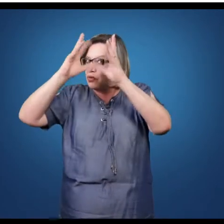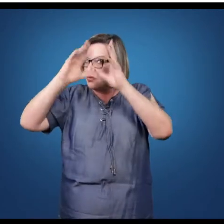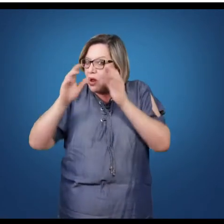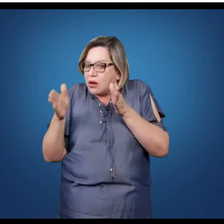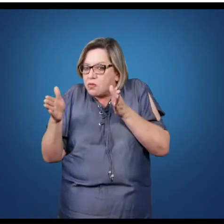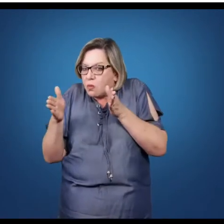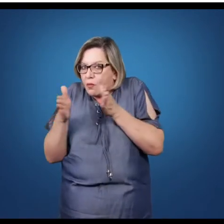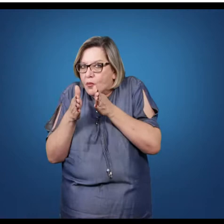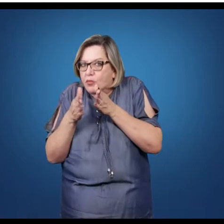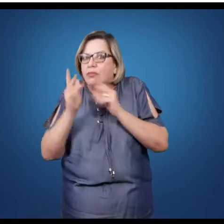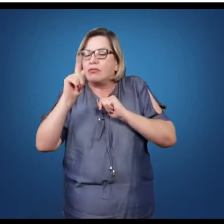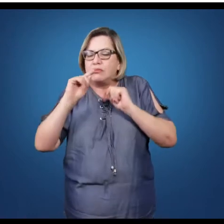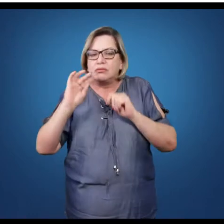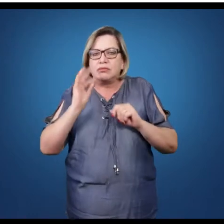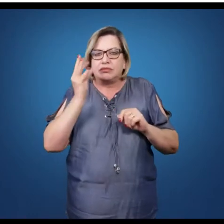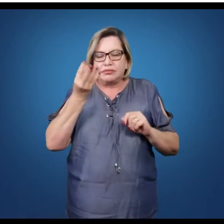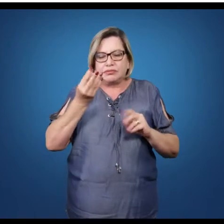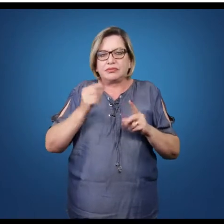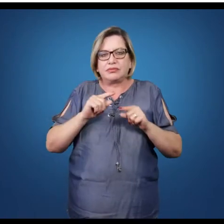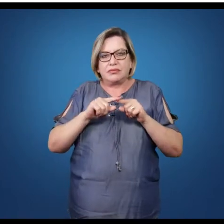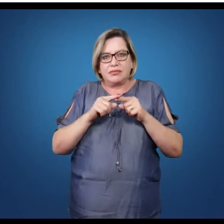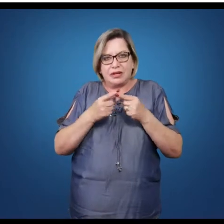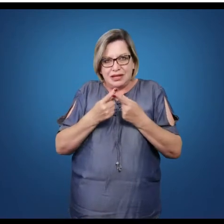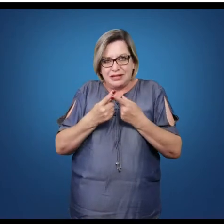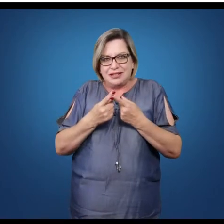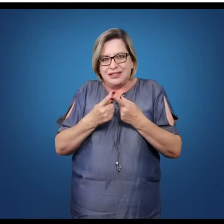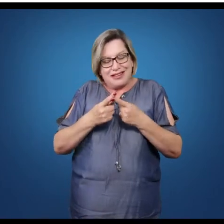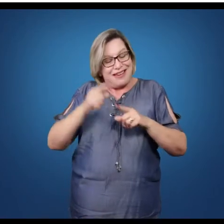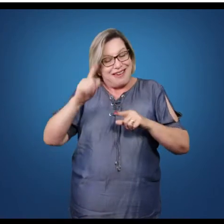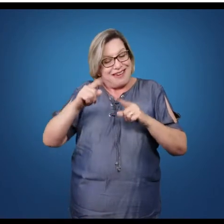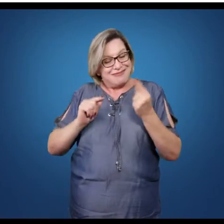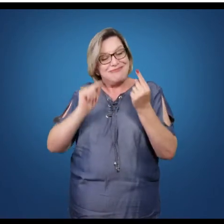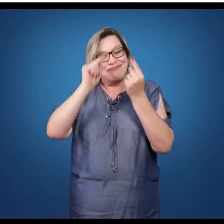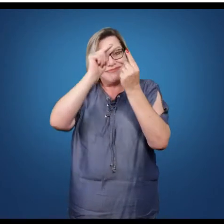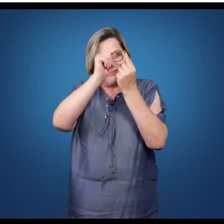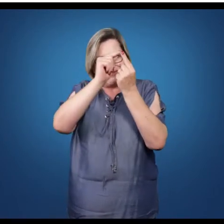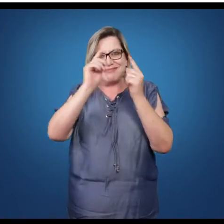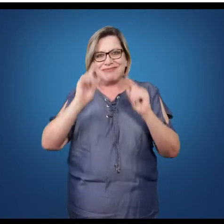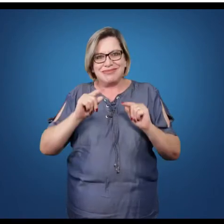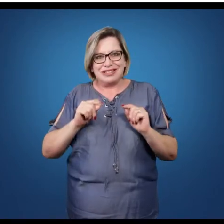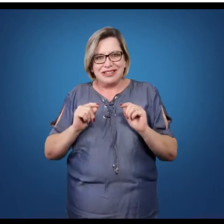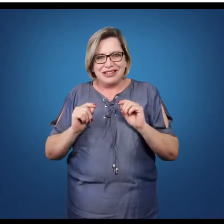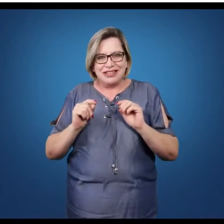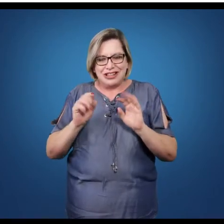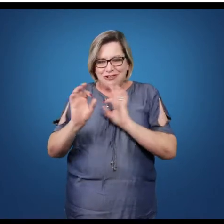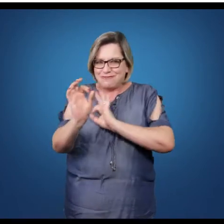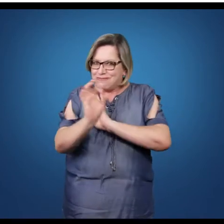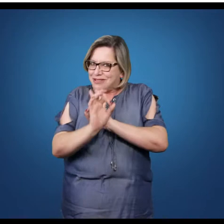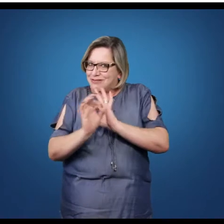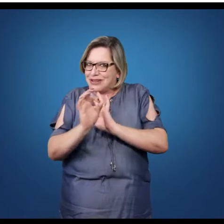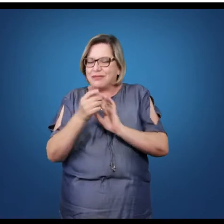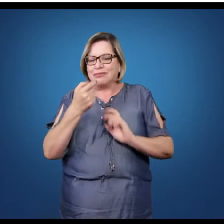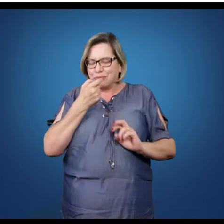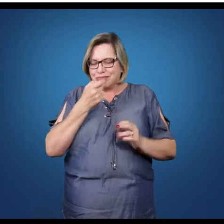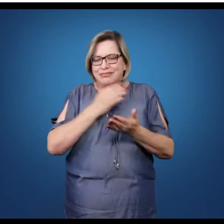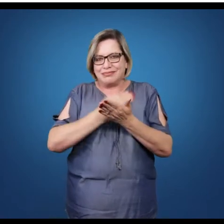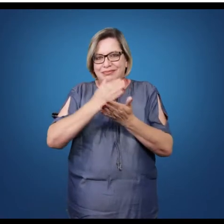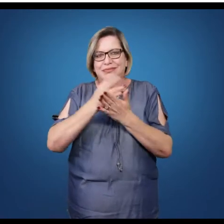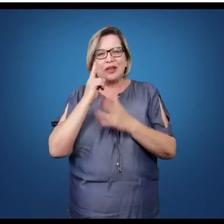é curto, mas é de propósito. Tá bom? Prepara.